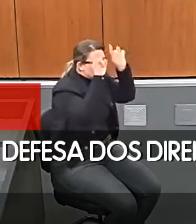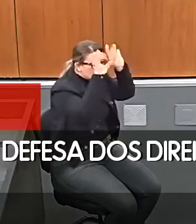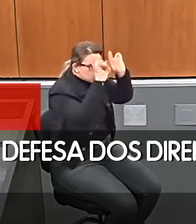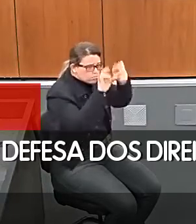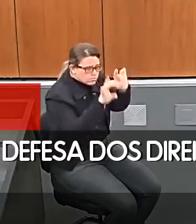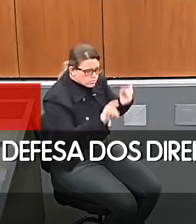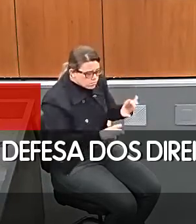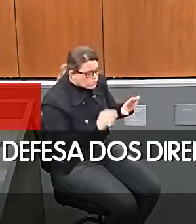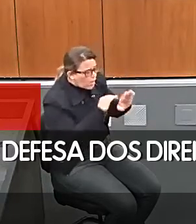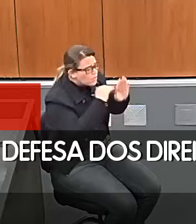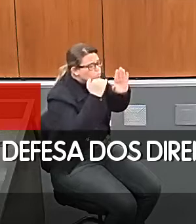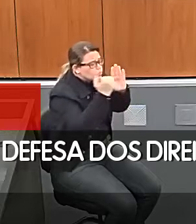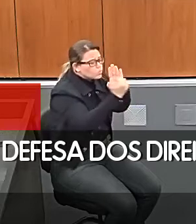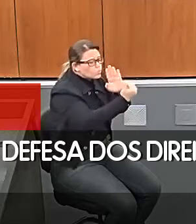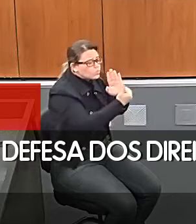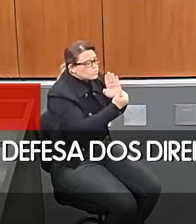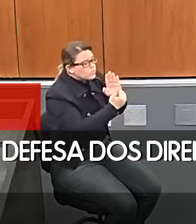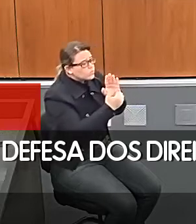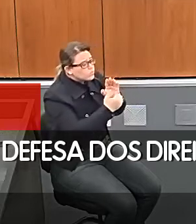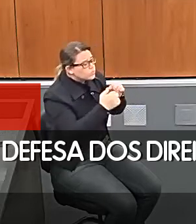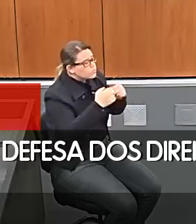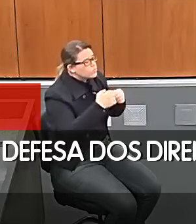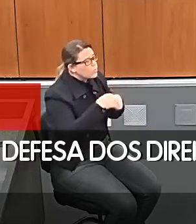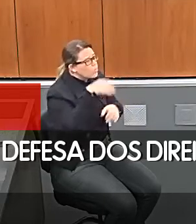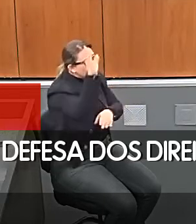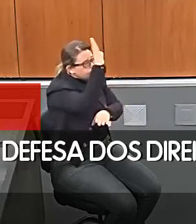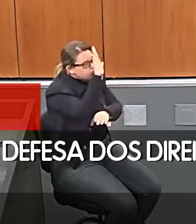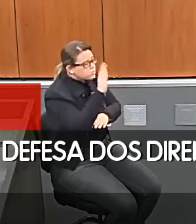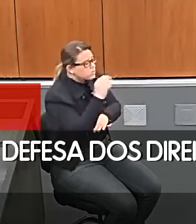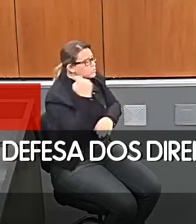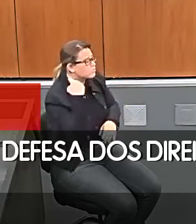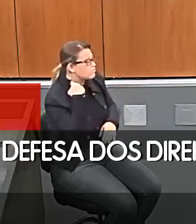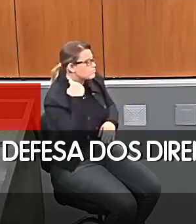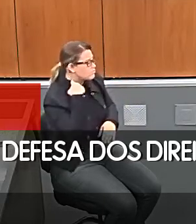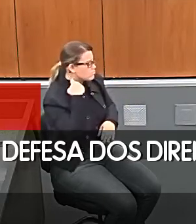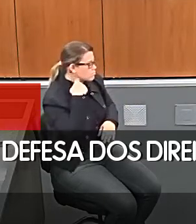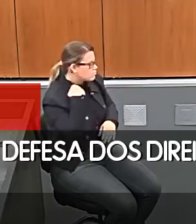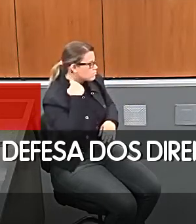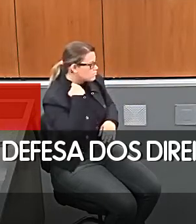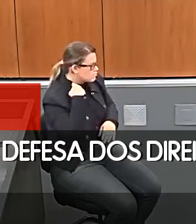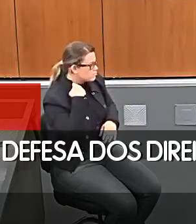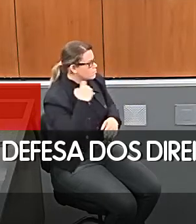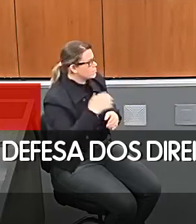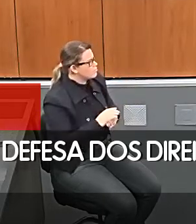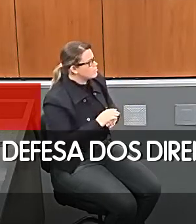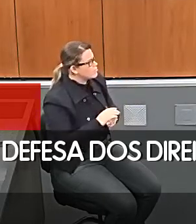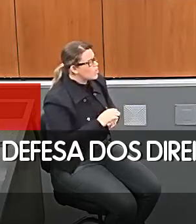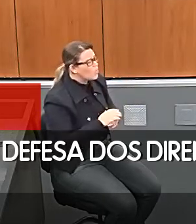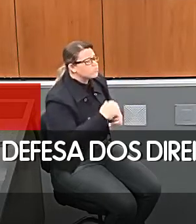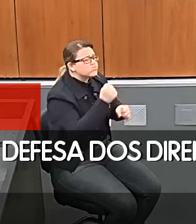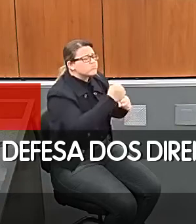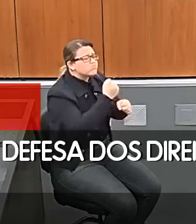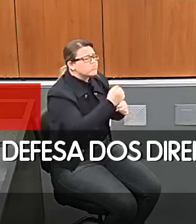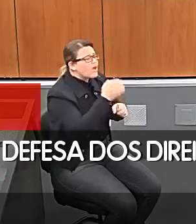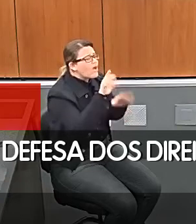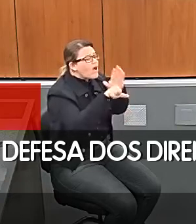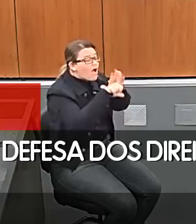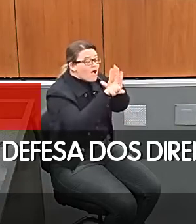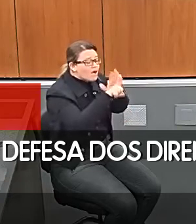a todo o estado de Minas, viu, gente? É bom 10 de janeiro de 91. Tem 27 anos